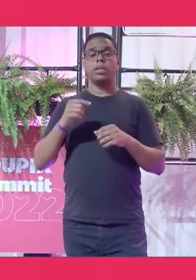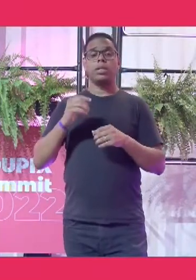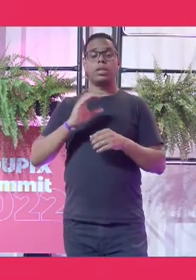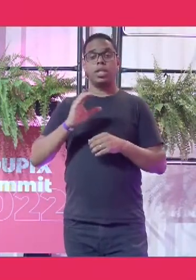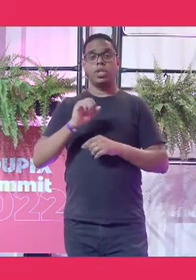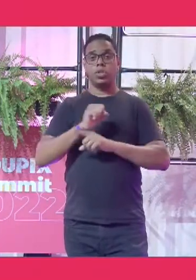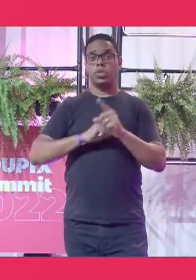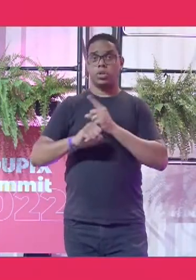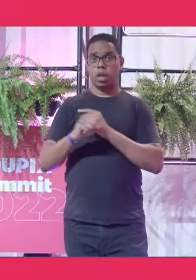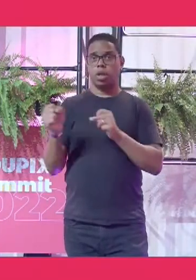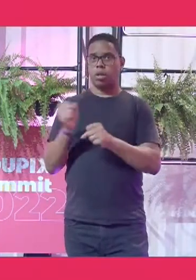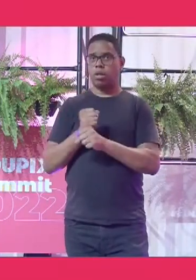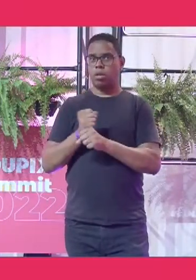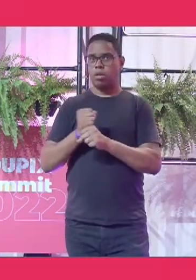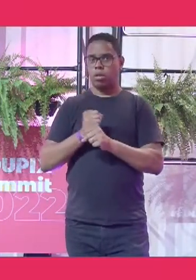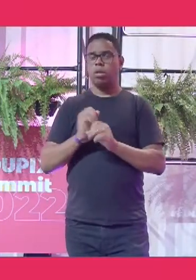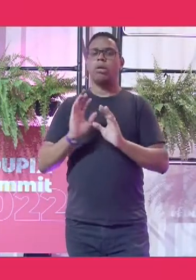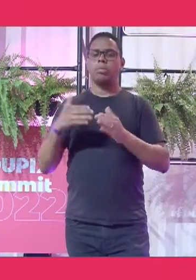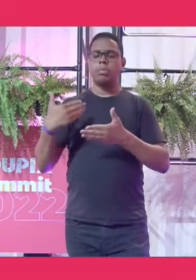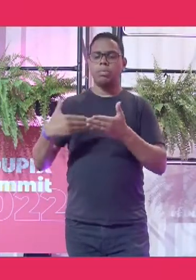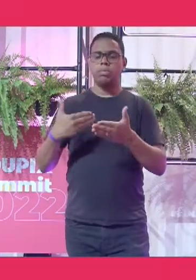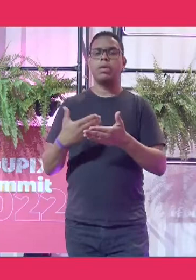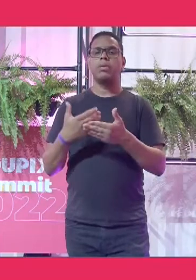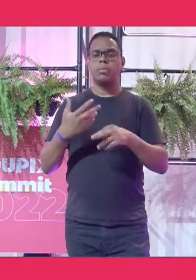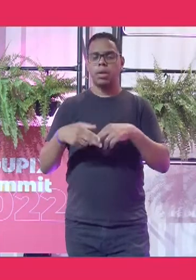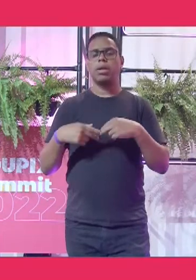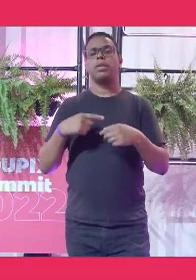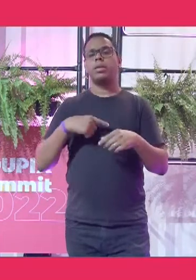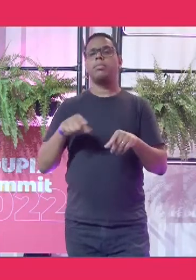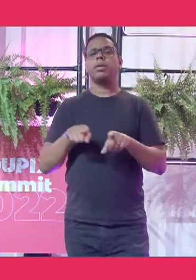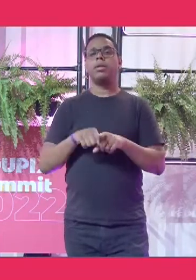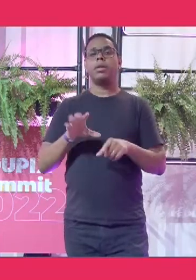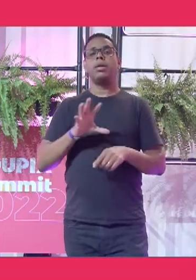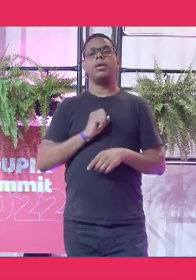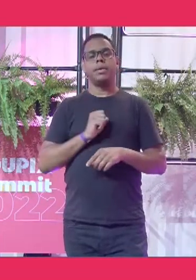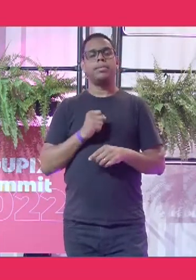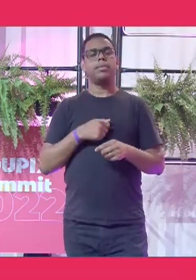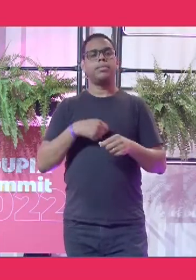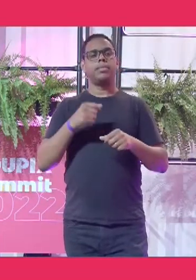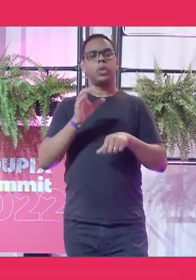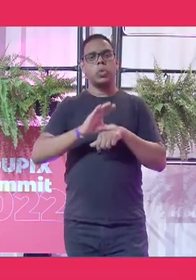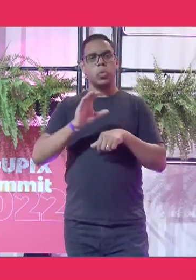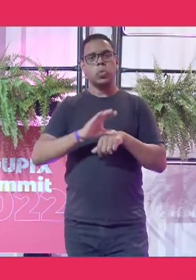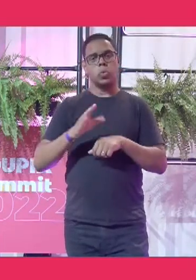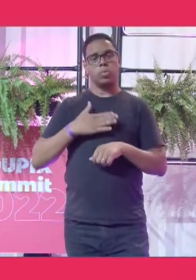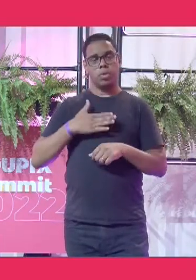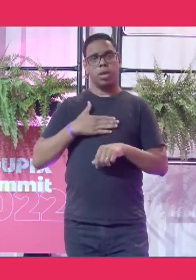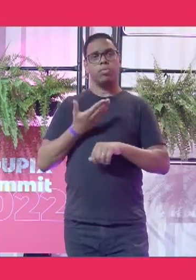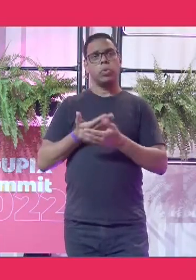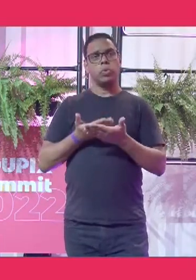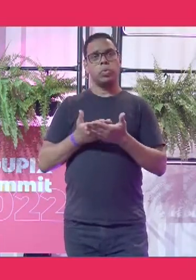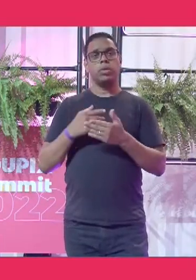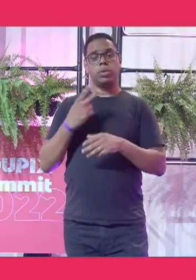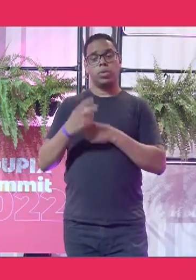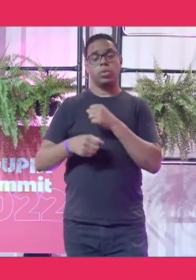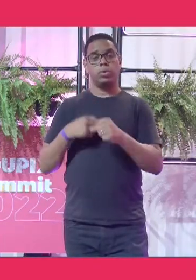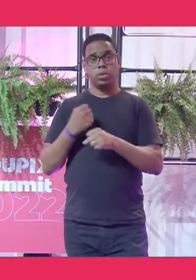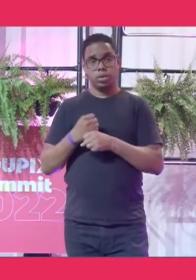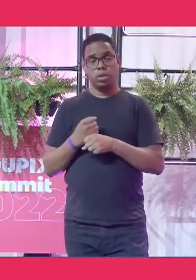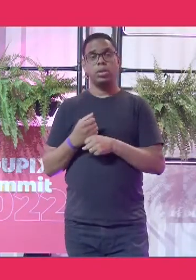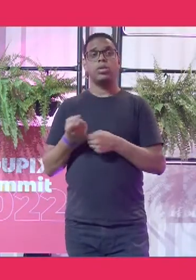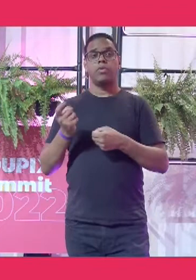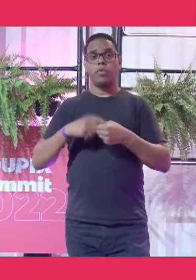sociais durante muito tempo, mas é o fã, o hater de tudo, eu também amo fazer o curso que eu fiz. E depois de 2 anos eu voltei